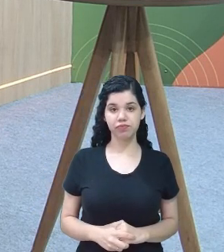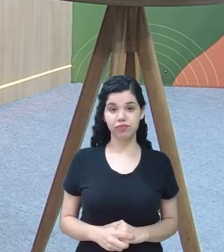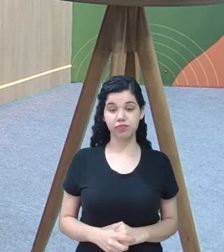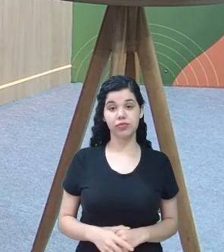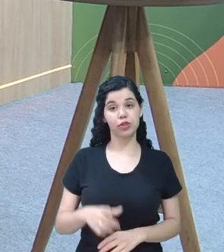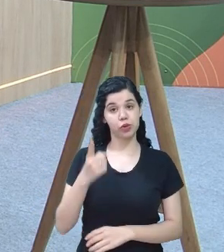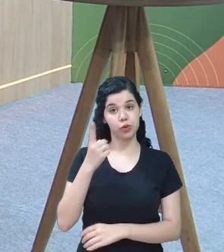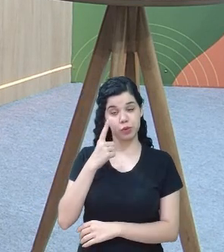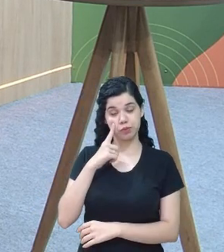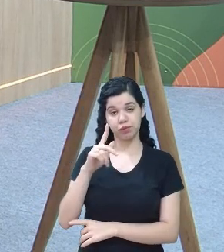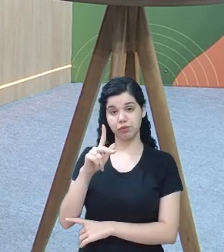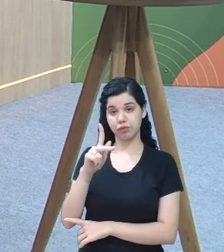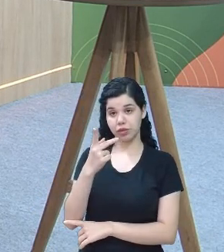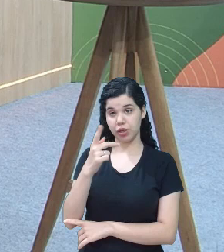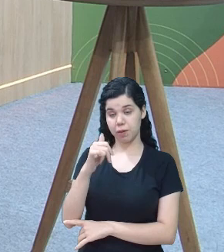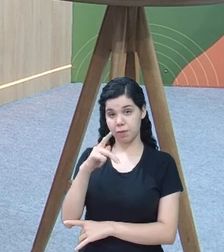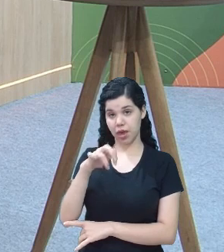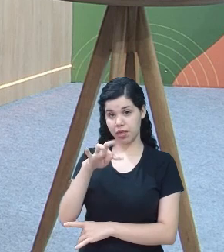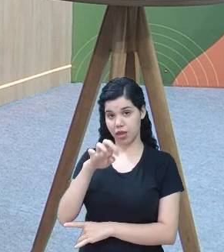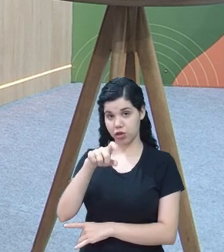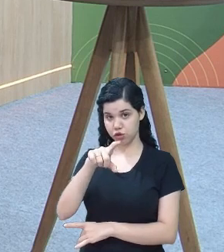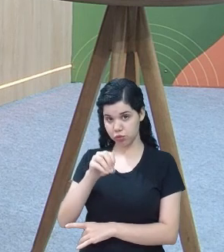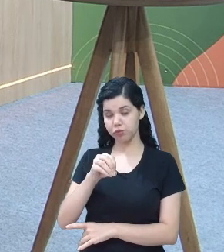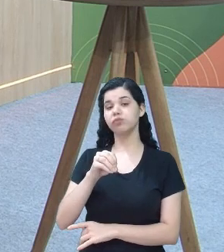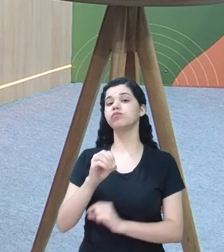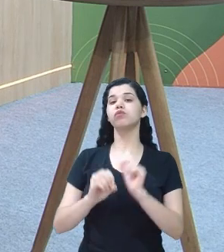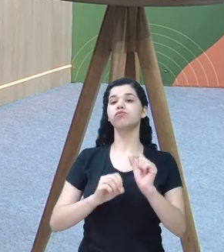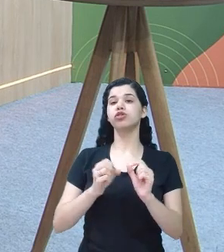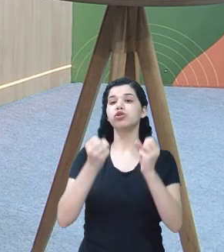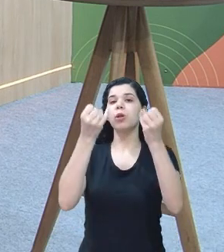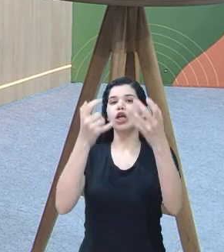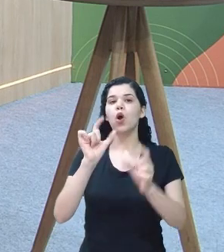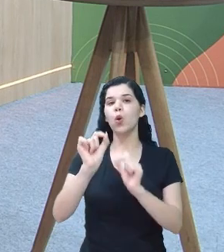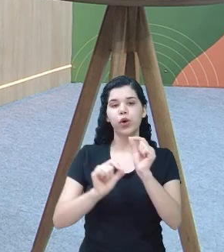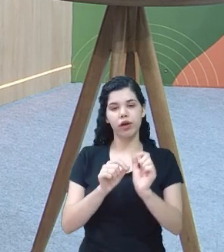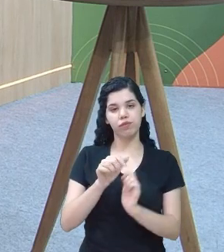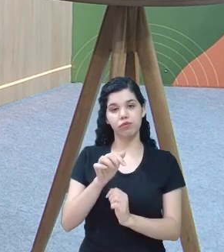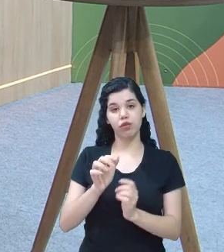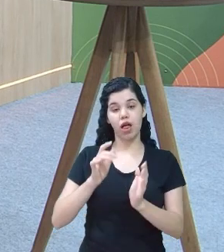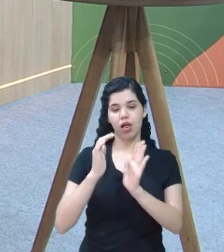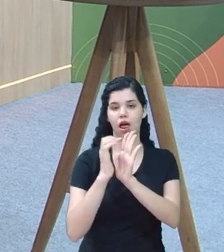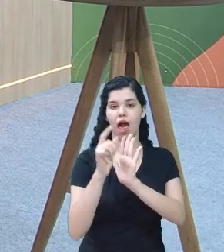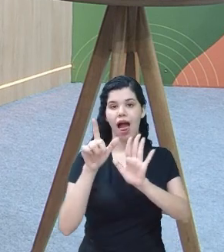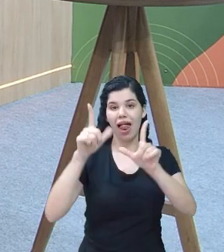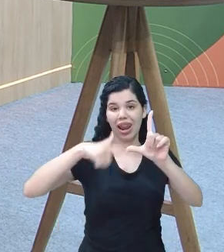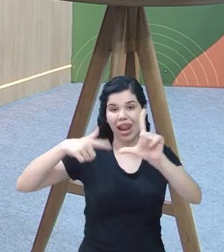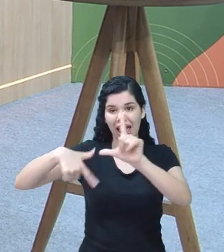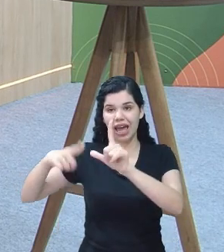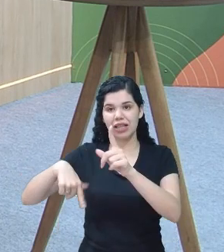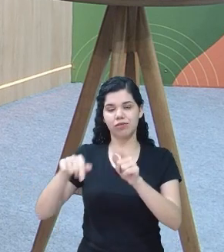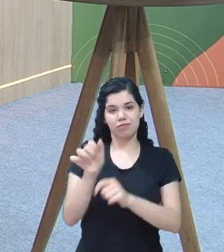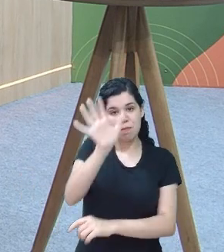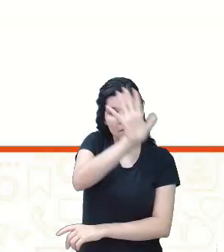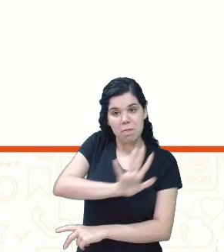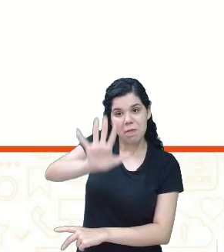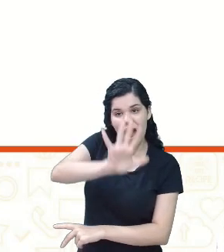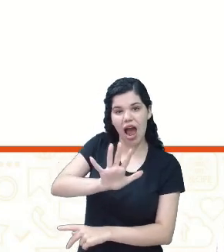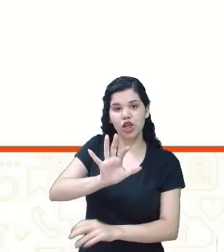O hipertexto, quando a gente fala em hipertexto, a gente está falando da fonte, das imagens,